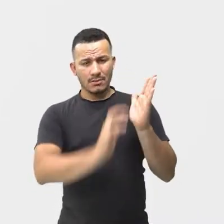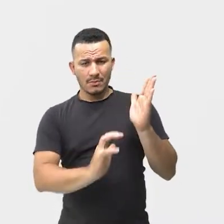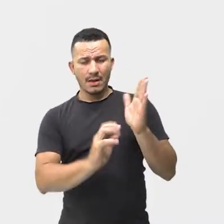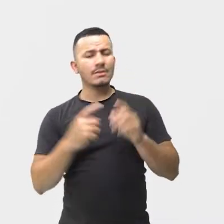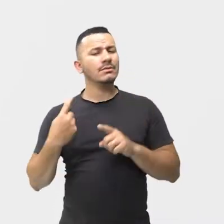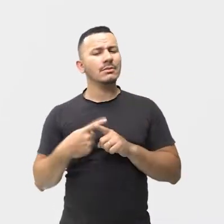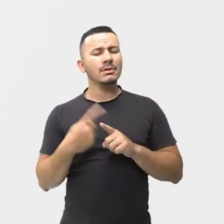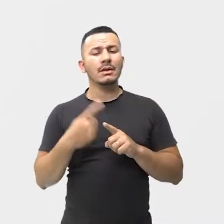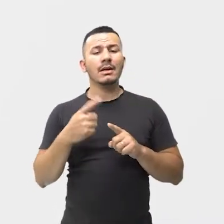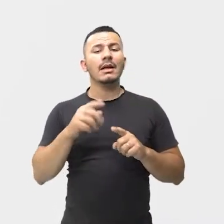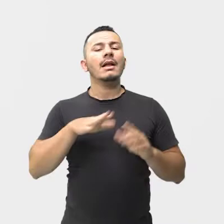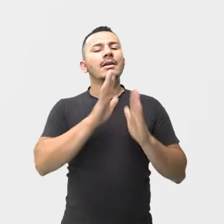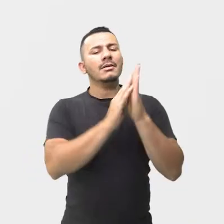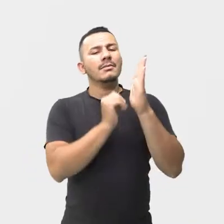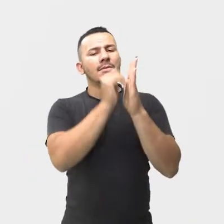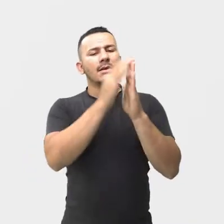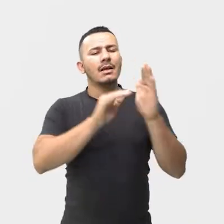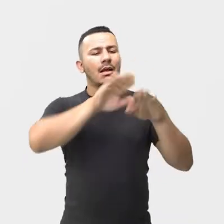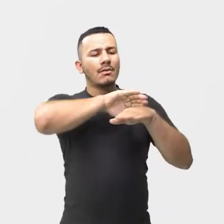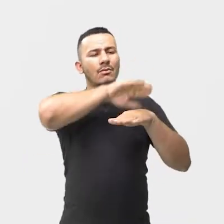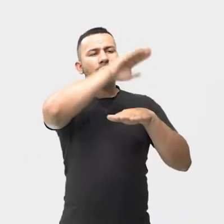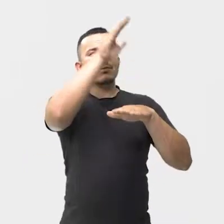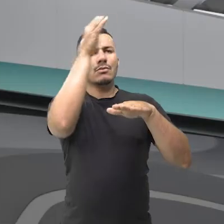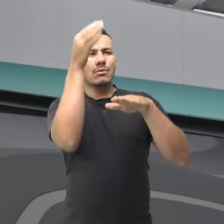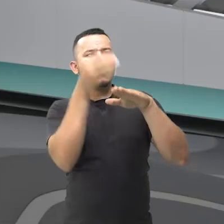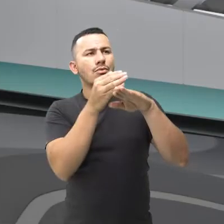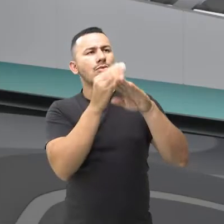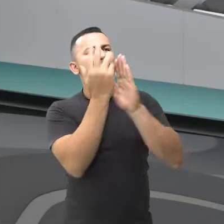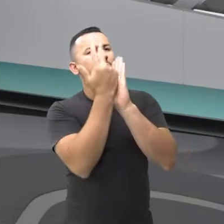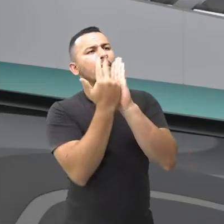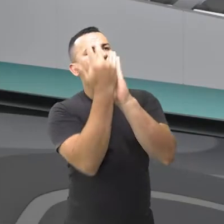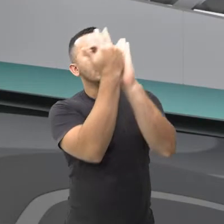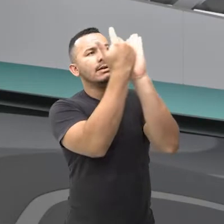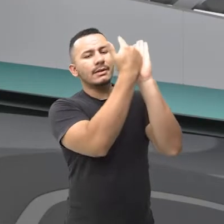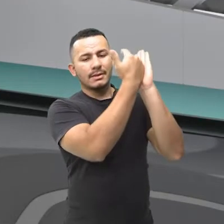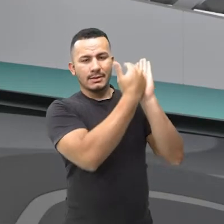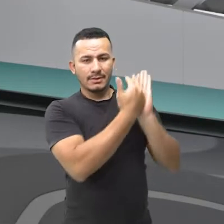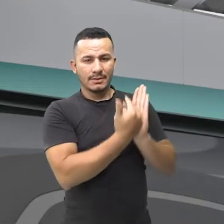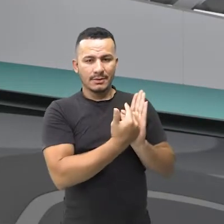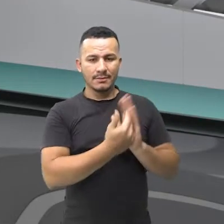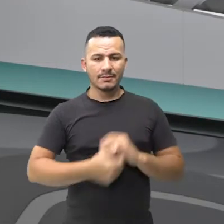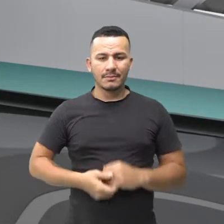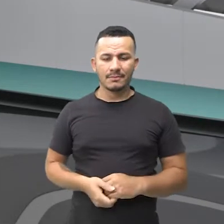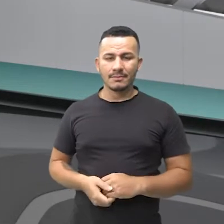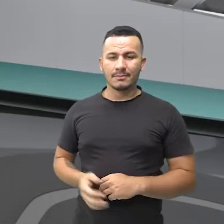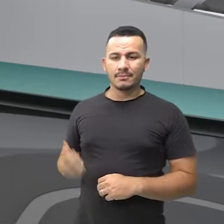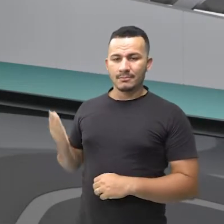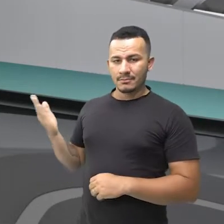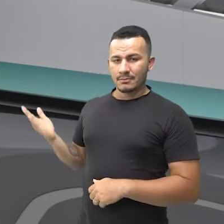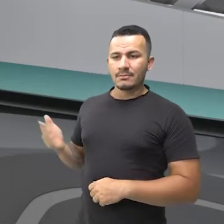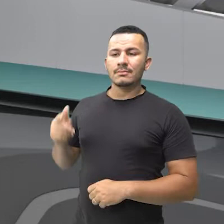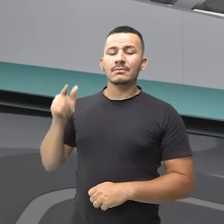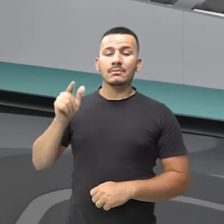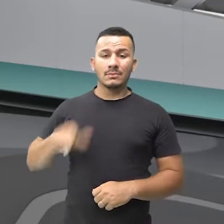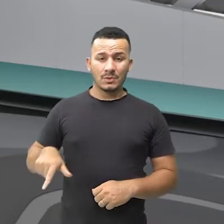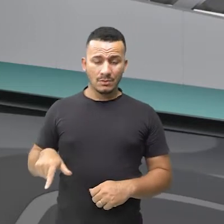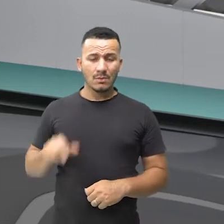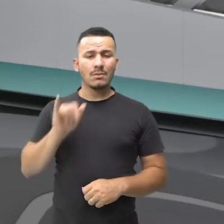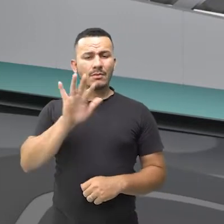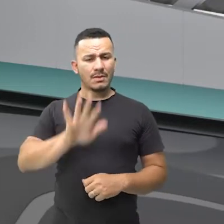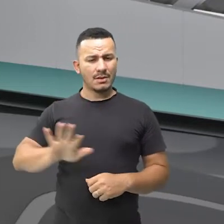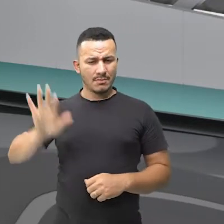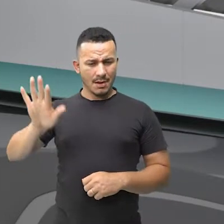na parede das cavernas. Vamos adiante. Então, aqui a gente mostra mais uma vez a